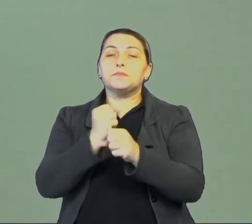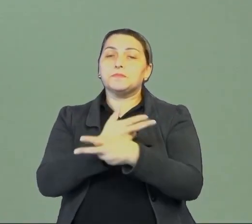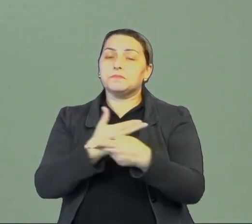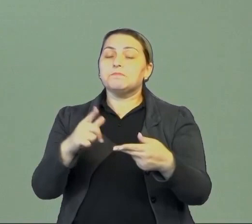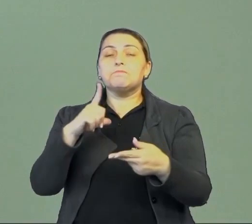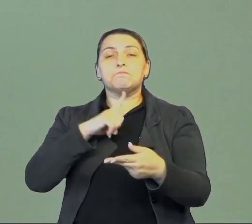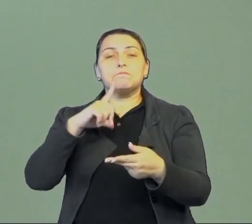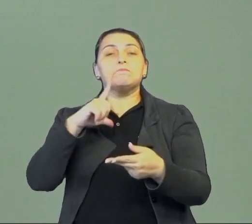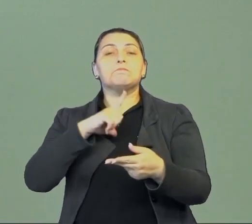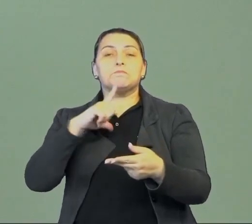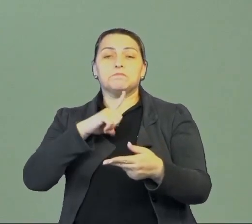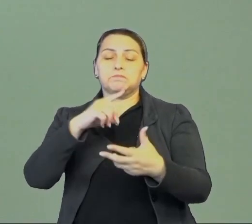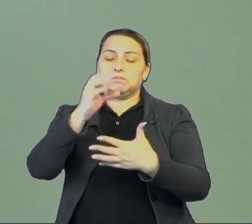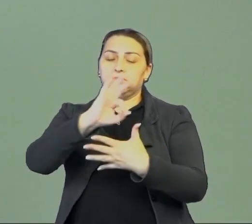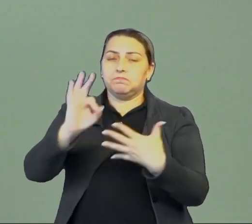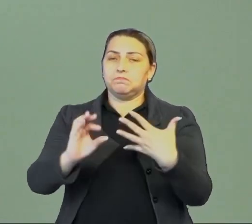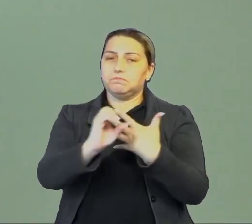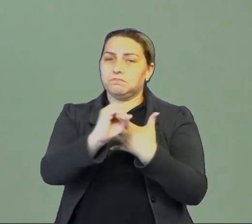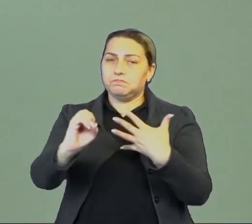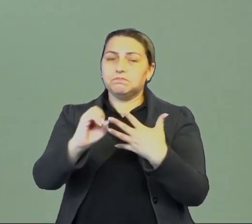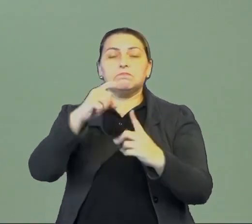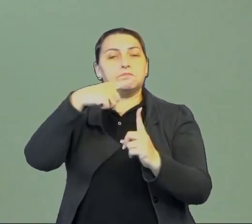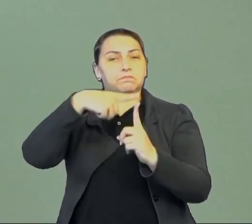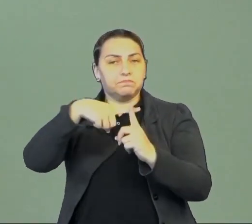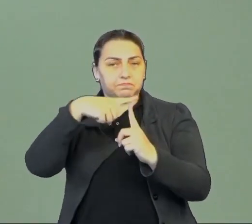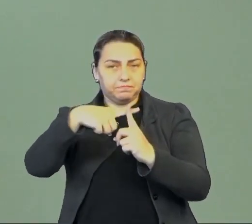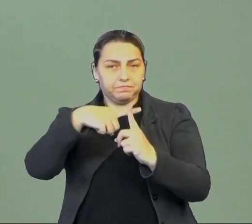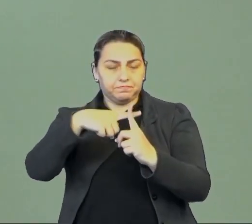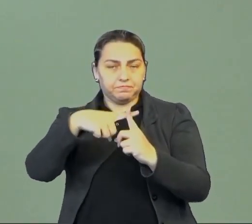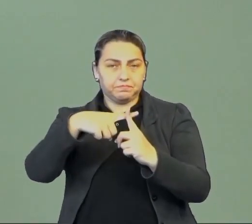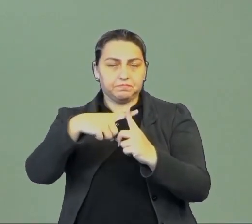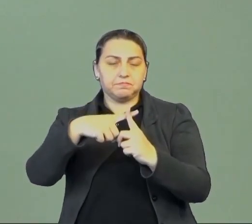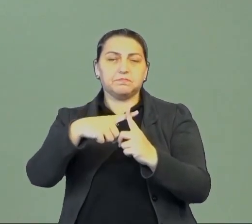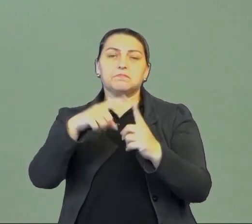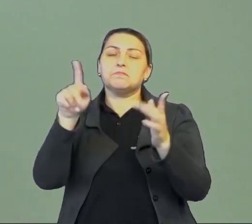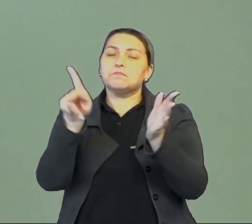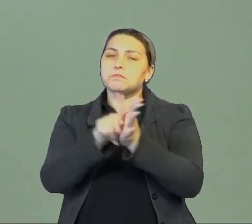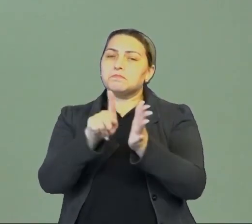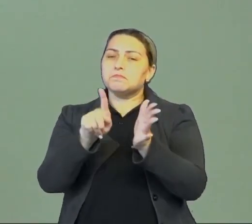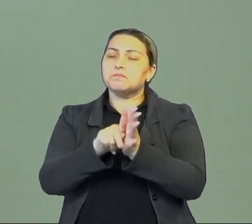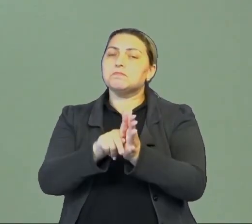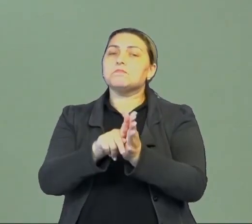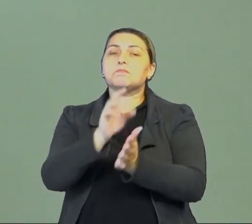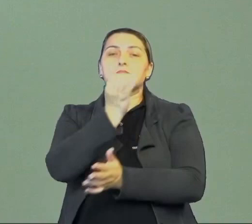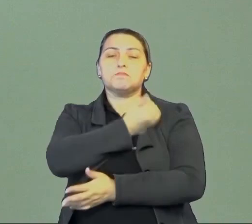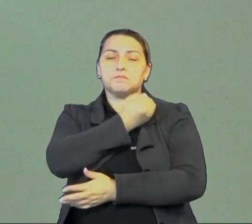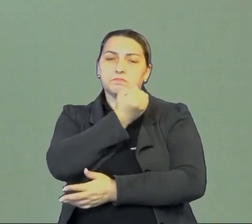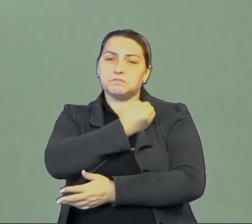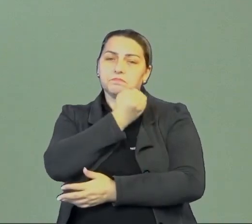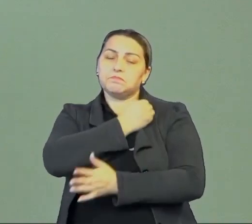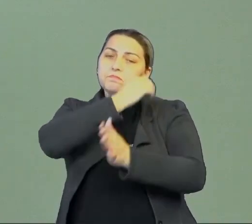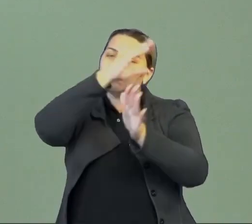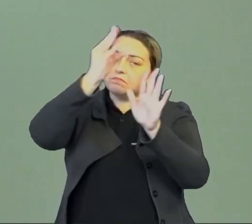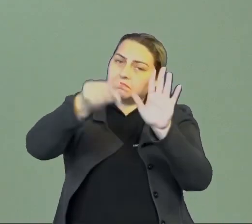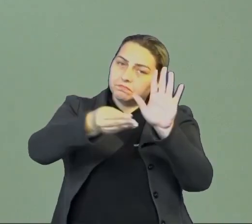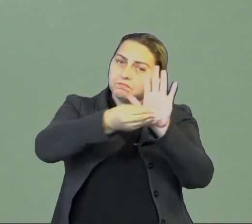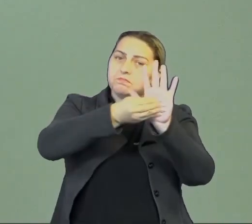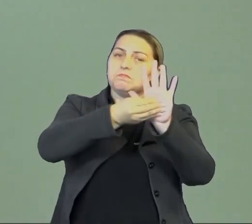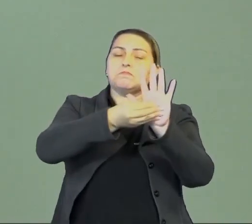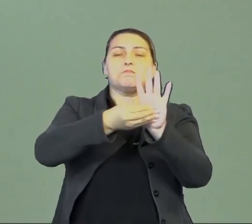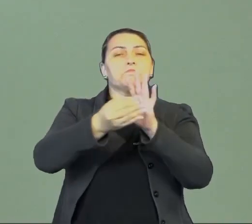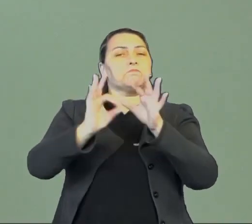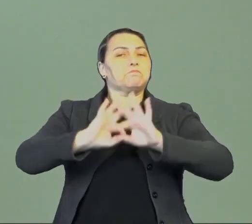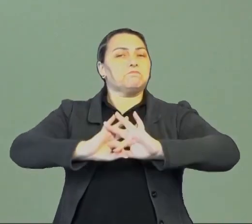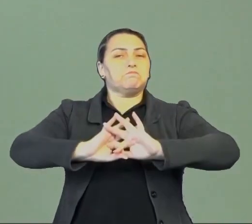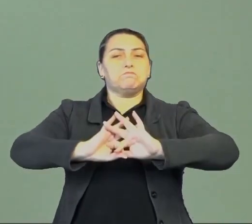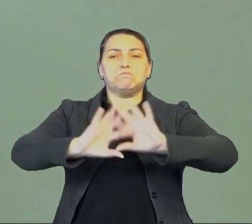ter um elemento neutro tá na adição esse elemento neutro ele vai ser um número que adicionado a